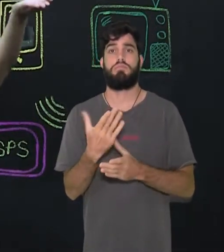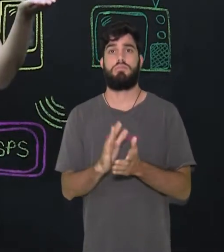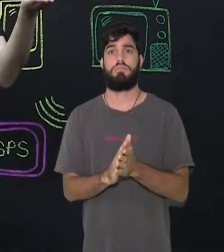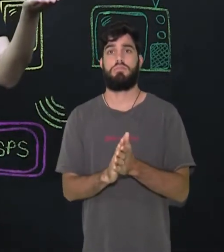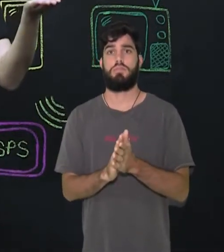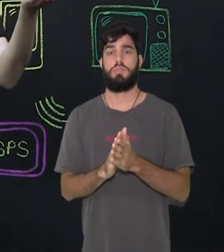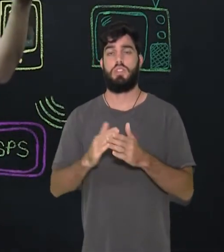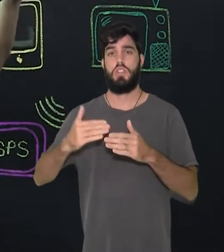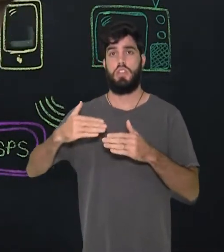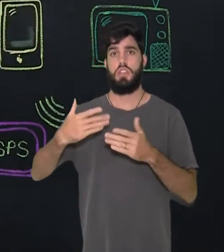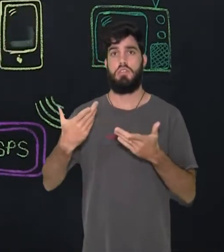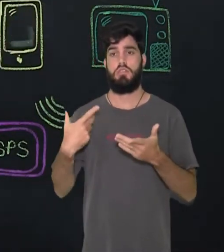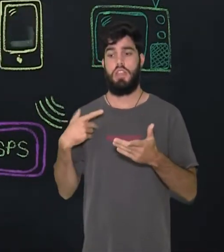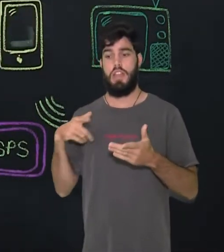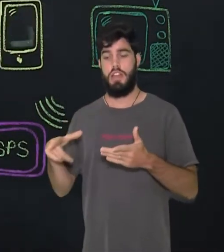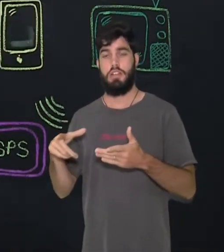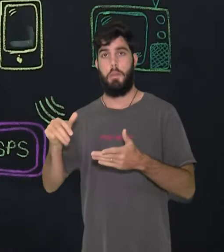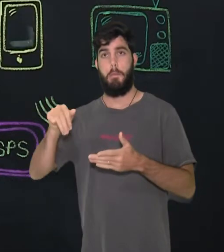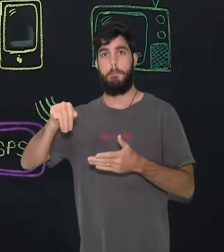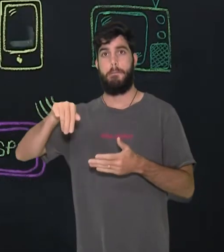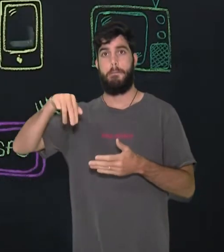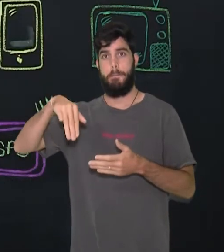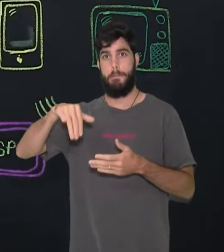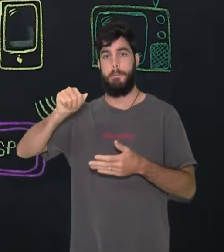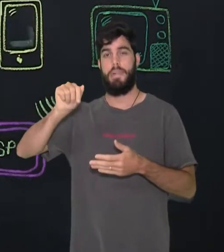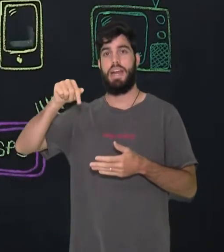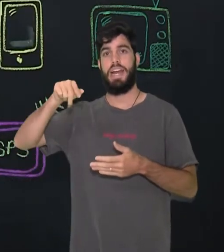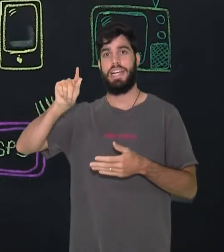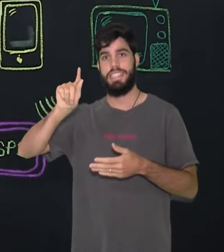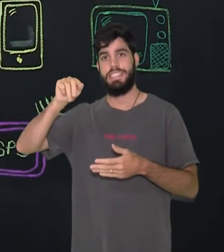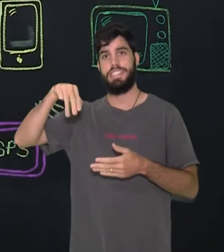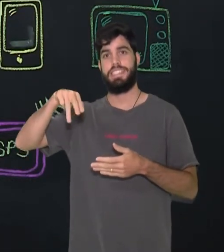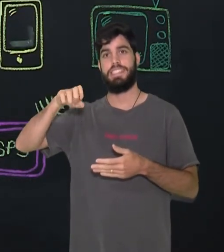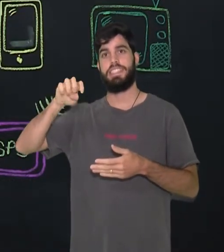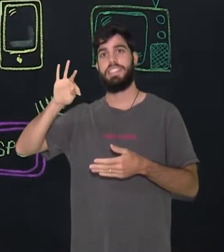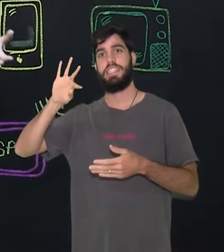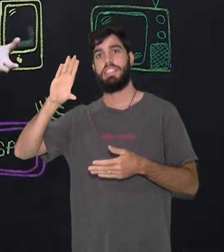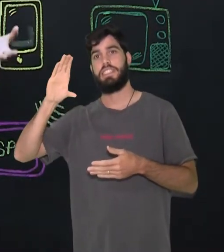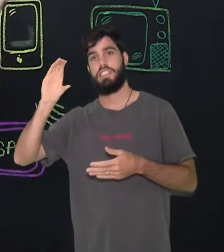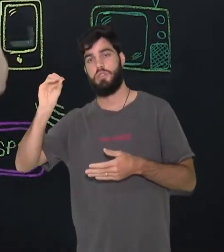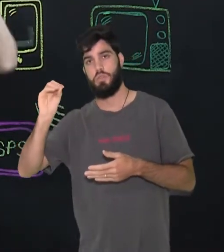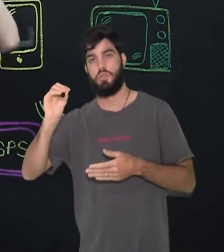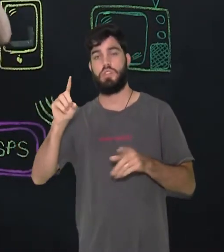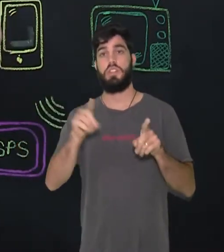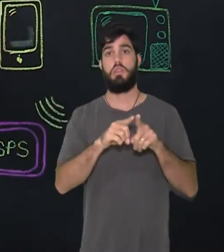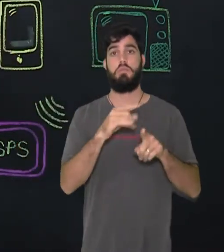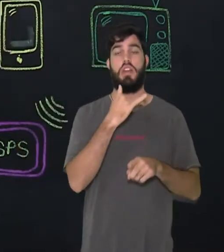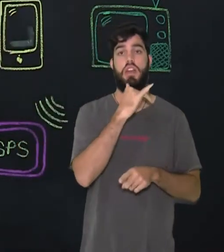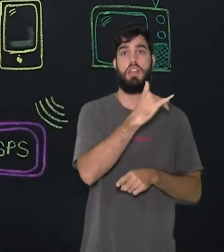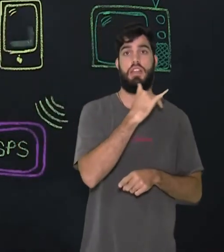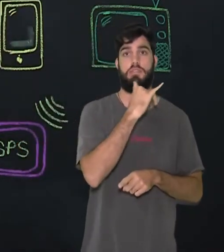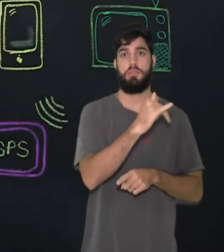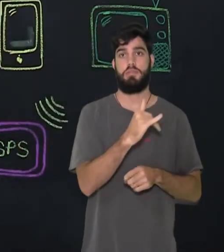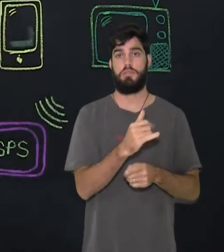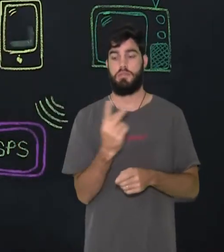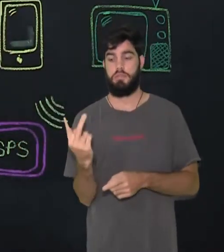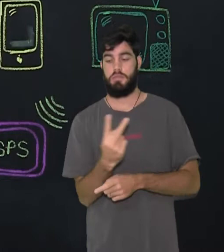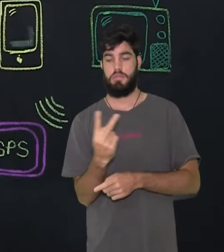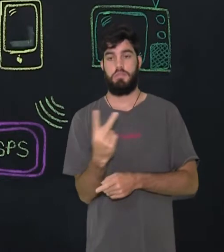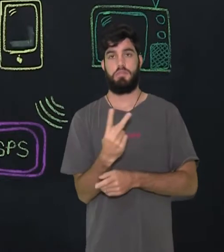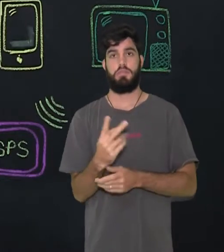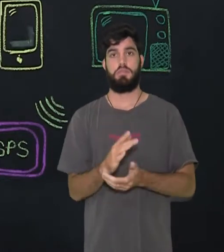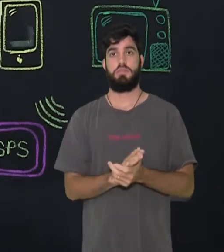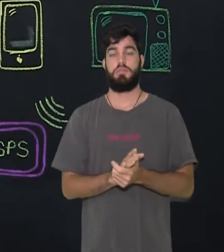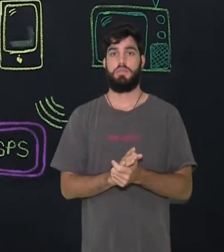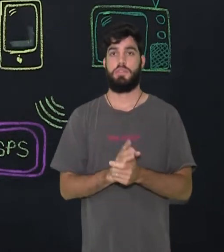um campo magnético e um campo elétrico. Para isso, eu não vou entrar em detalhes sobre esses dois, então vai lá na videoaula e dá uma busca o que são esses campos,